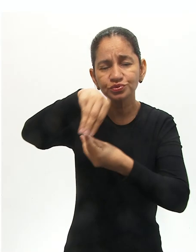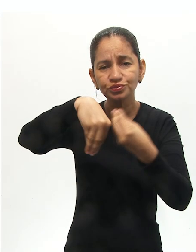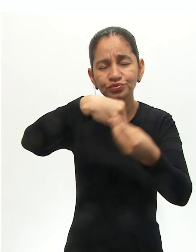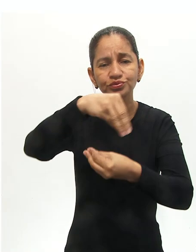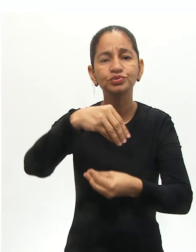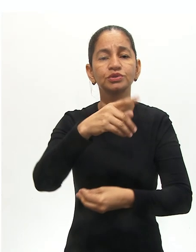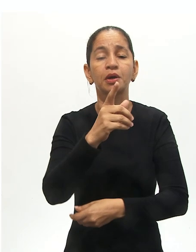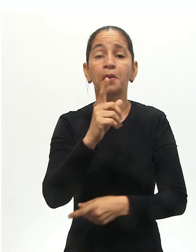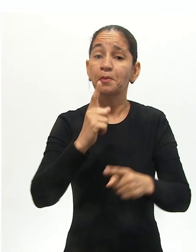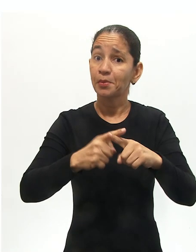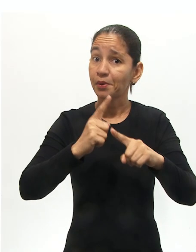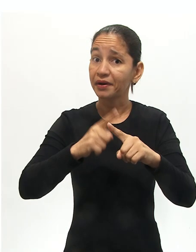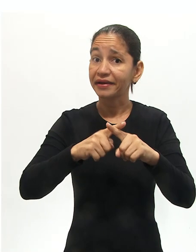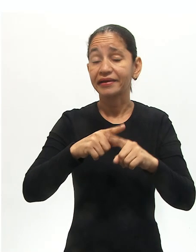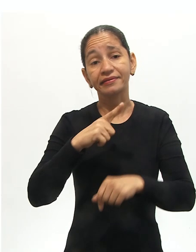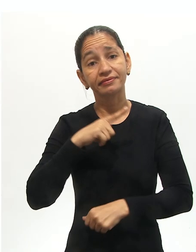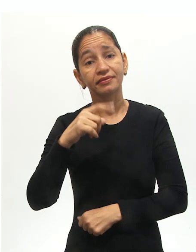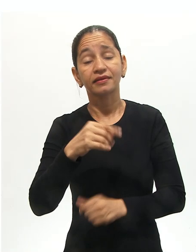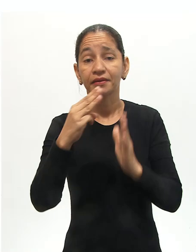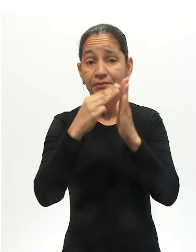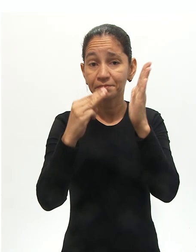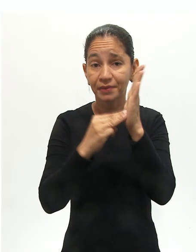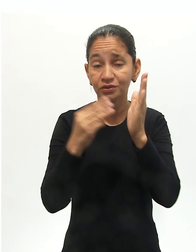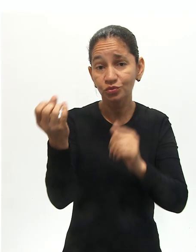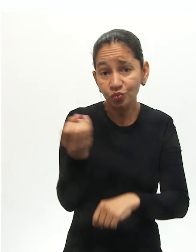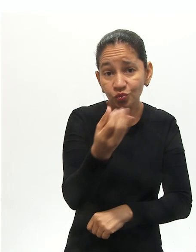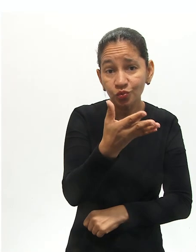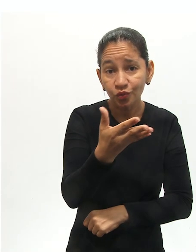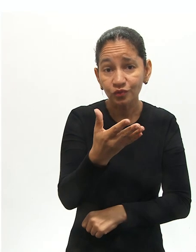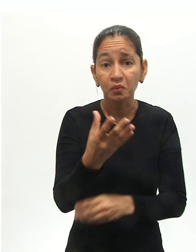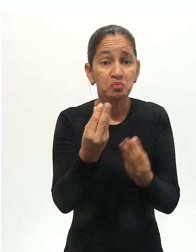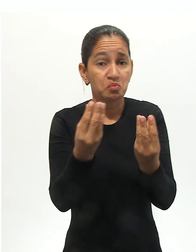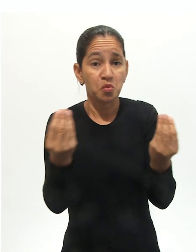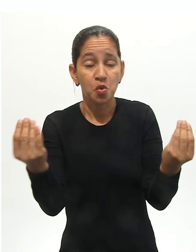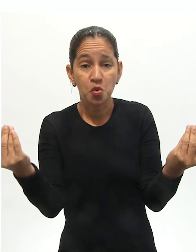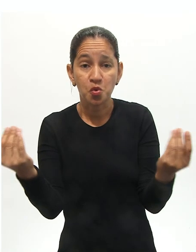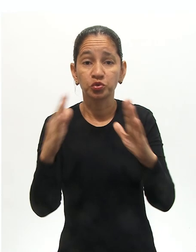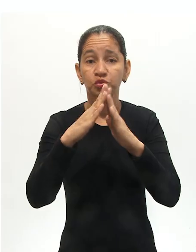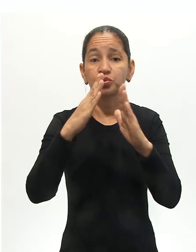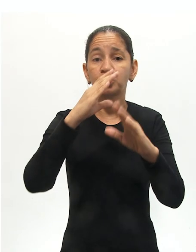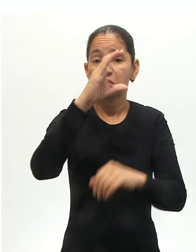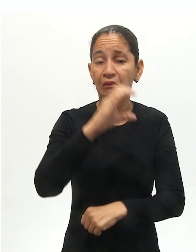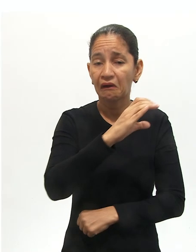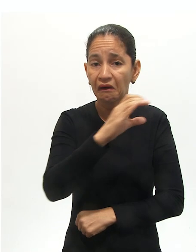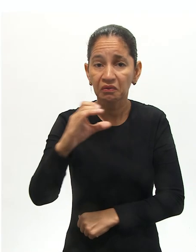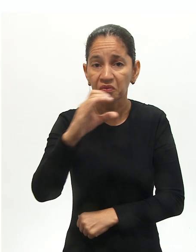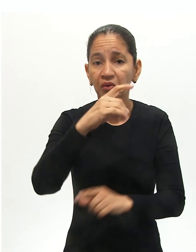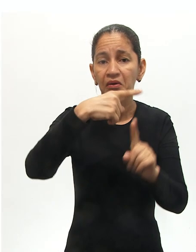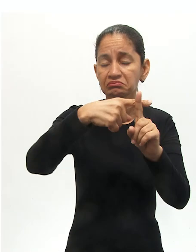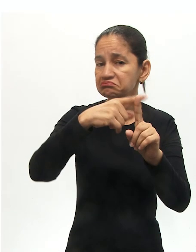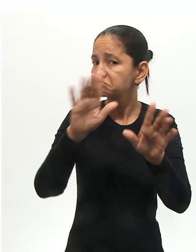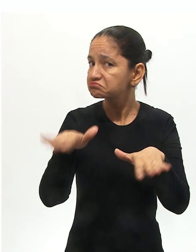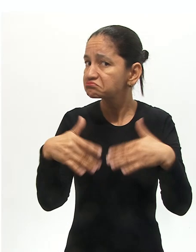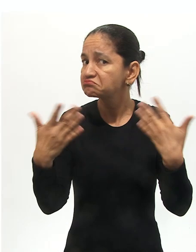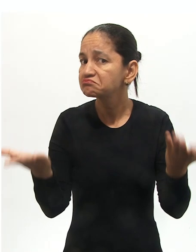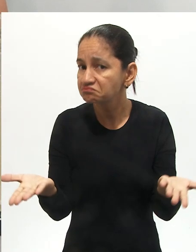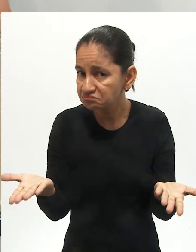misto, porque ela vai ter que ter novos métodos, visto que boa parte das igrejas católicas